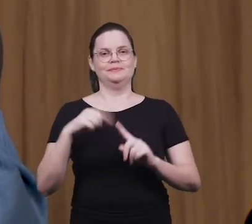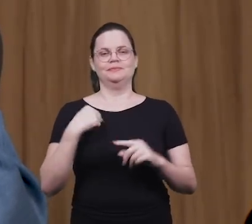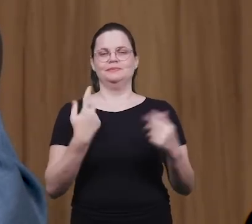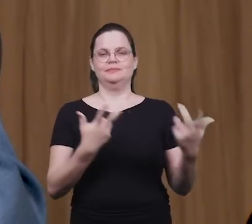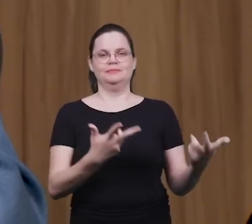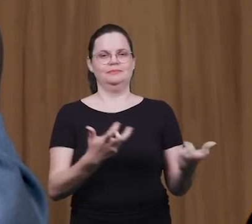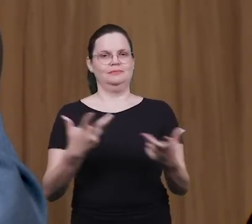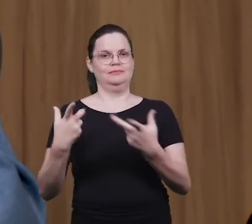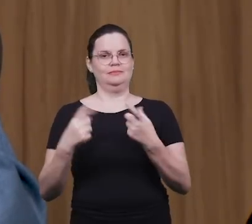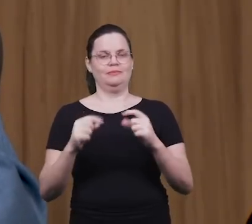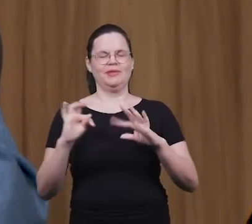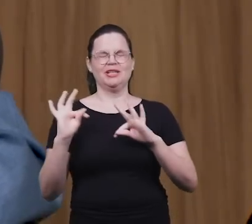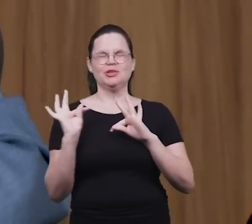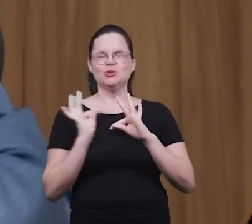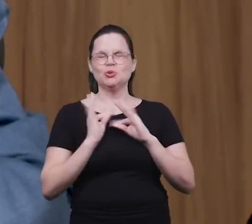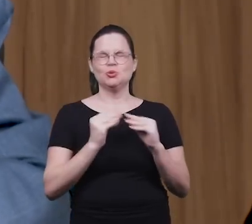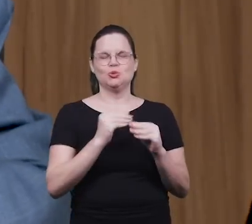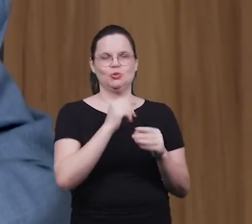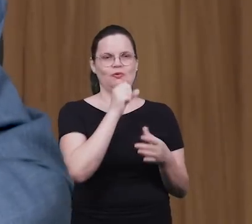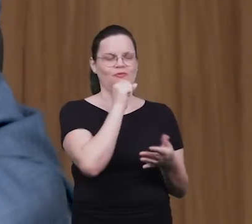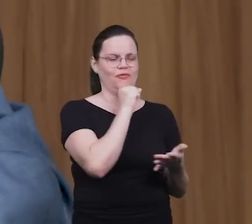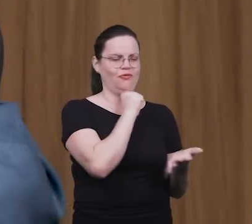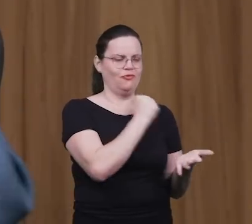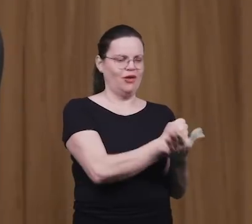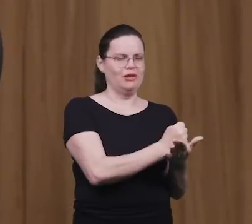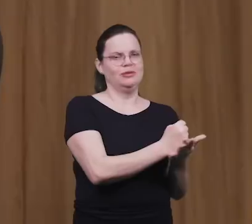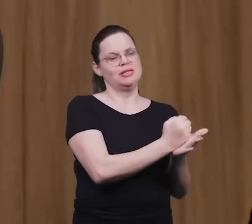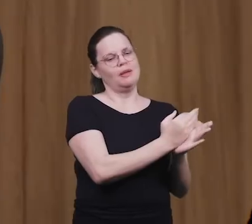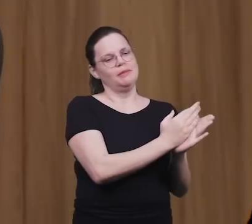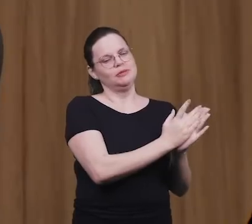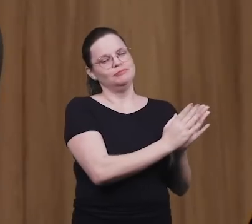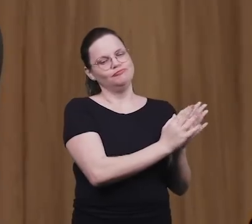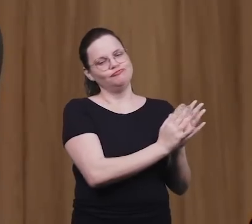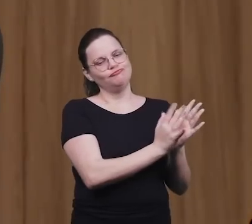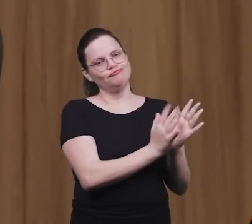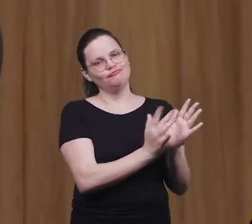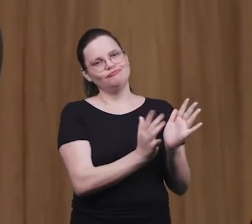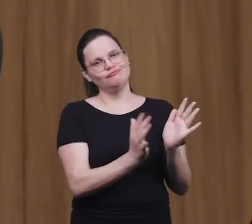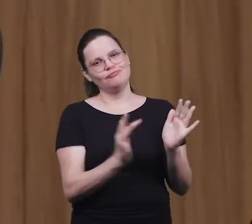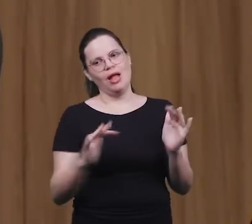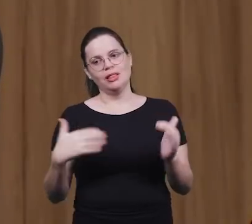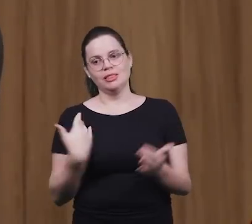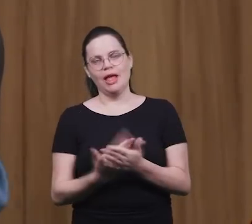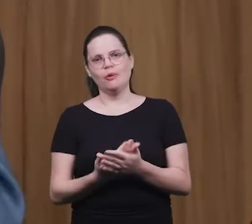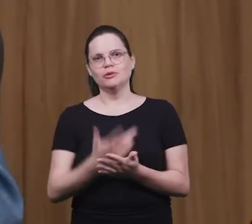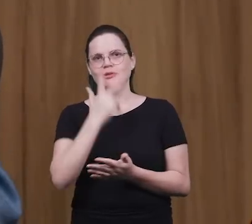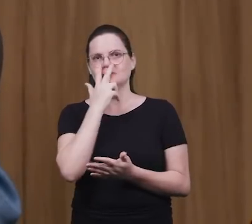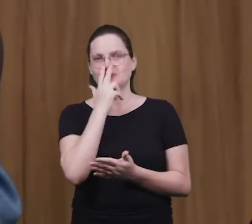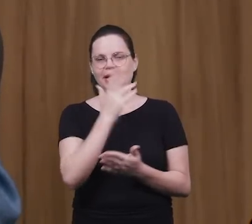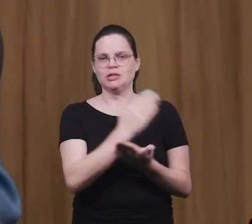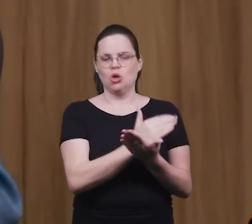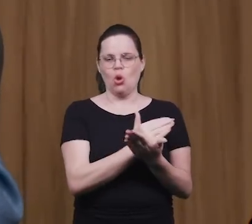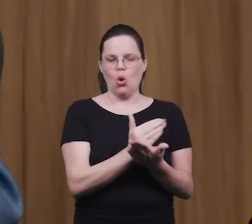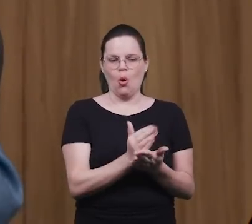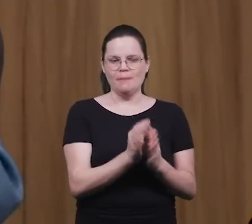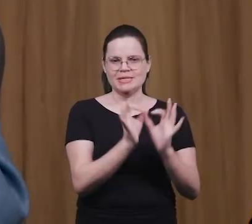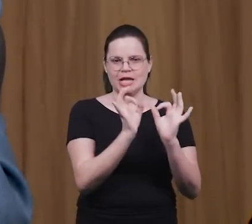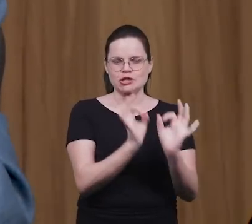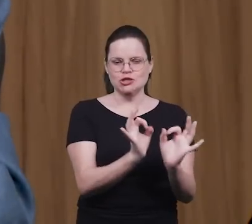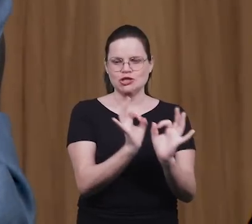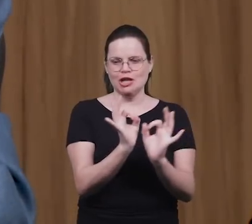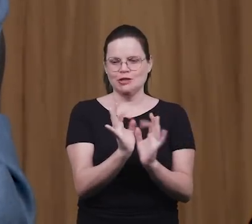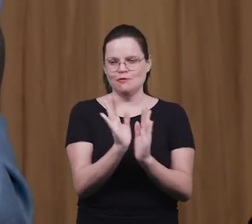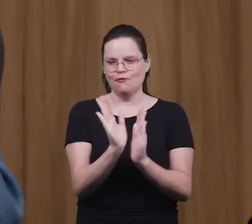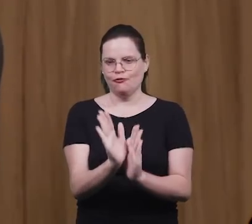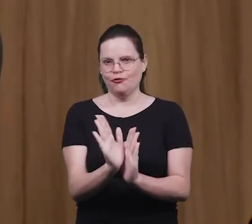na história do homem é aquela fuga, né? O homem começa direitinho, daqui a pouco ele escapa para o outro lado. Então vai para o outro